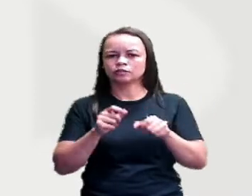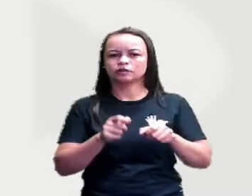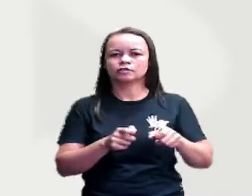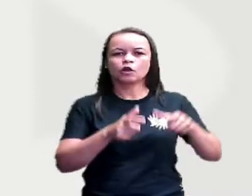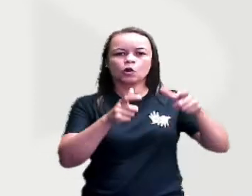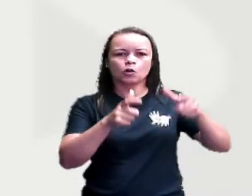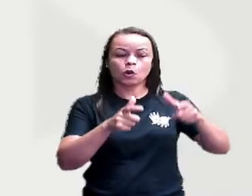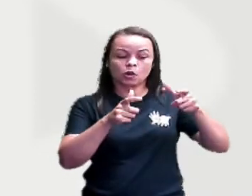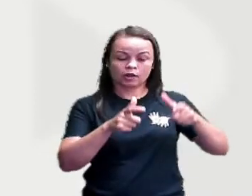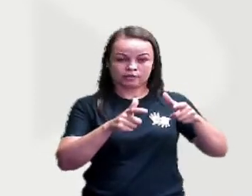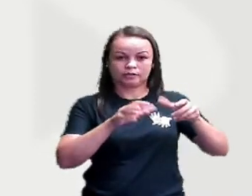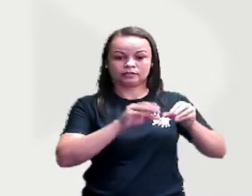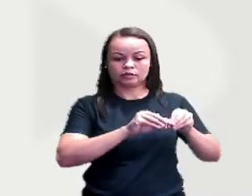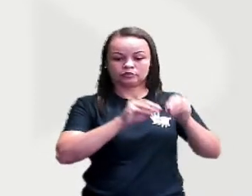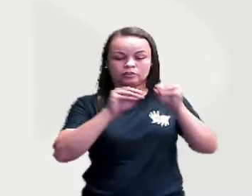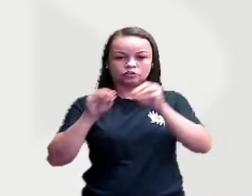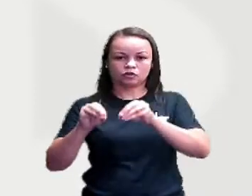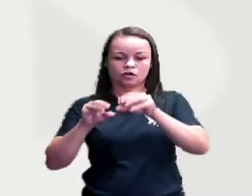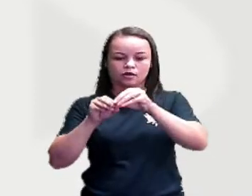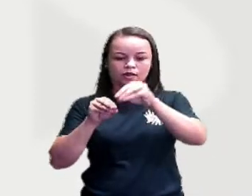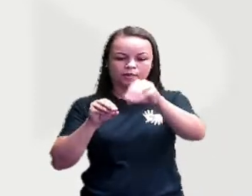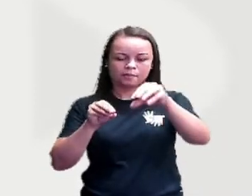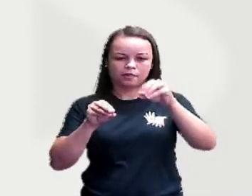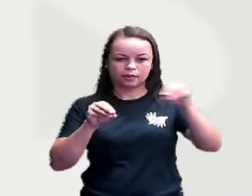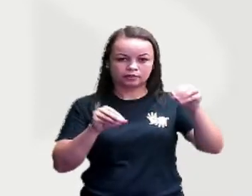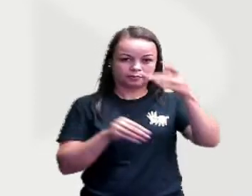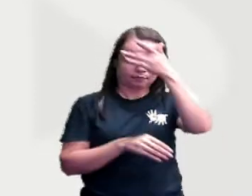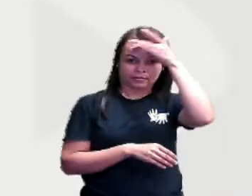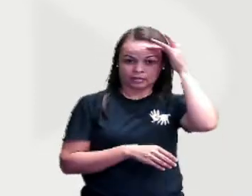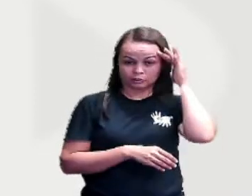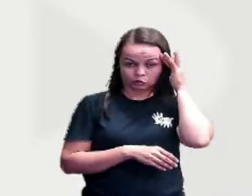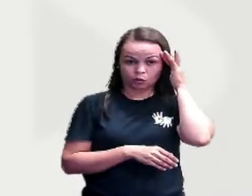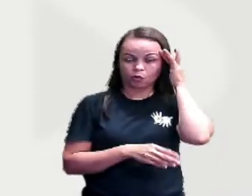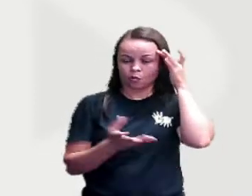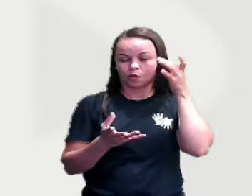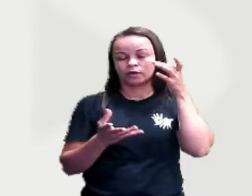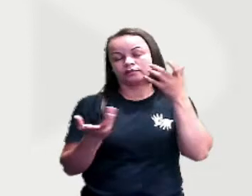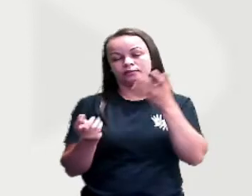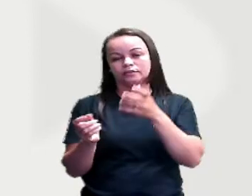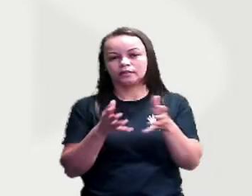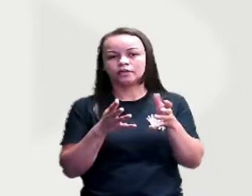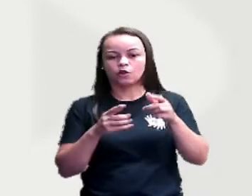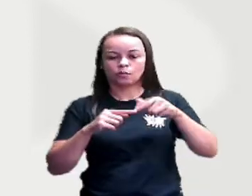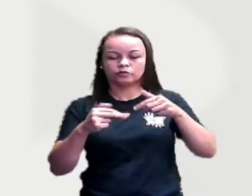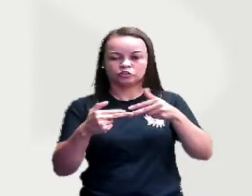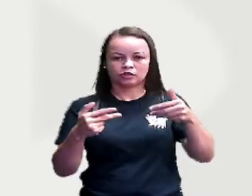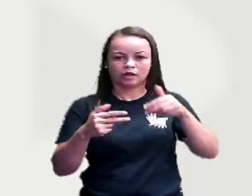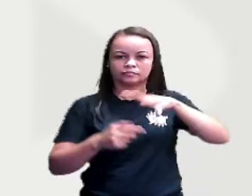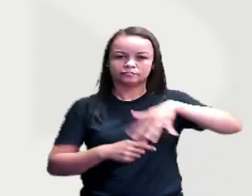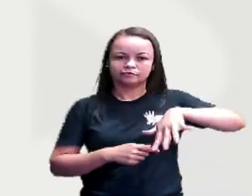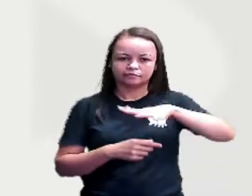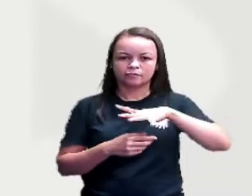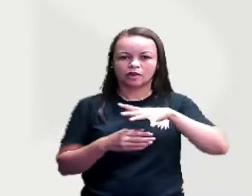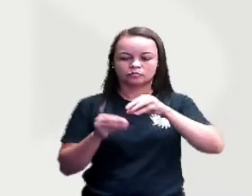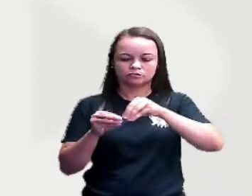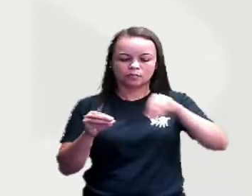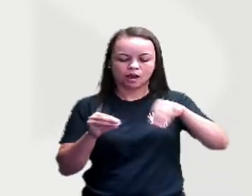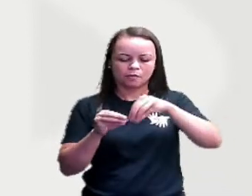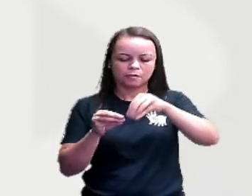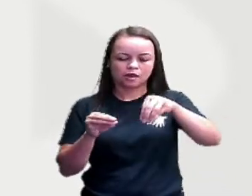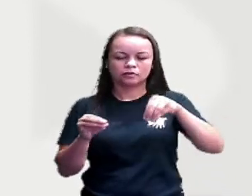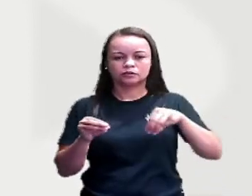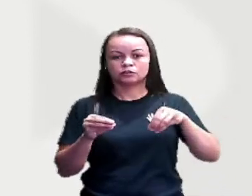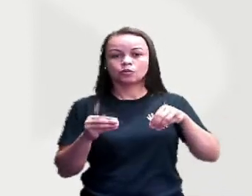localização e deslocamento de pessoas e objetos no espaço, considerando mais de um ponto